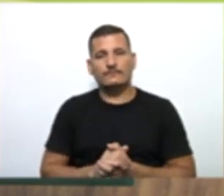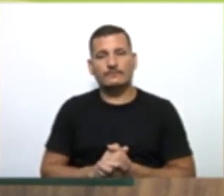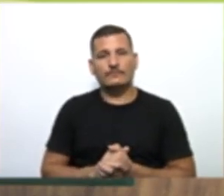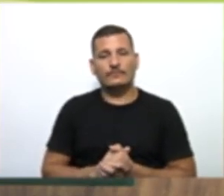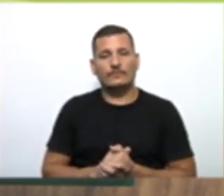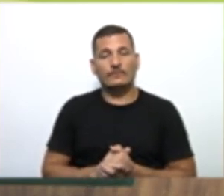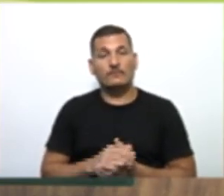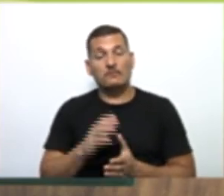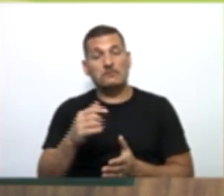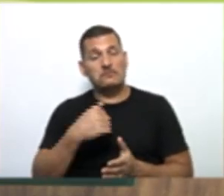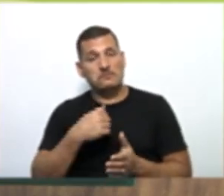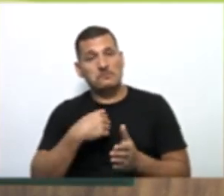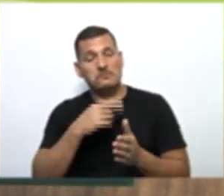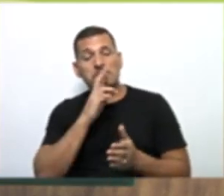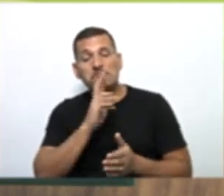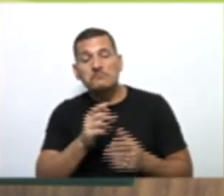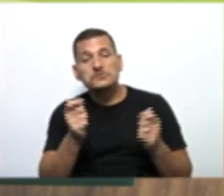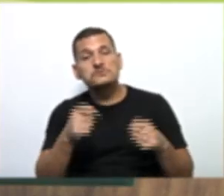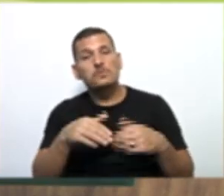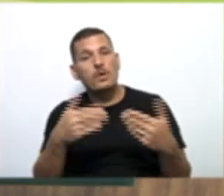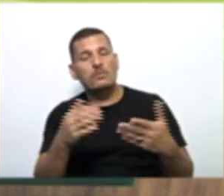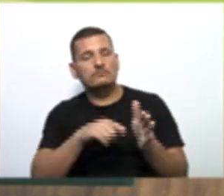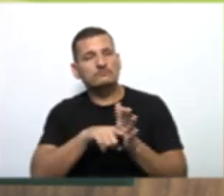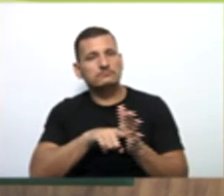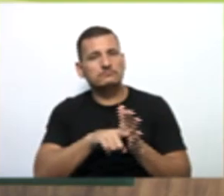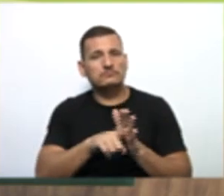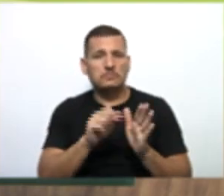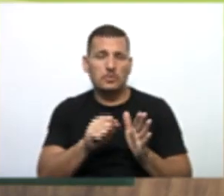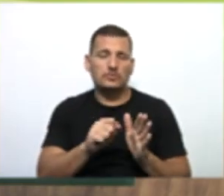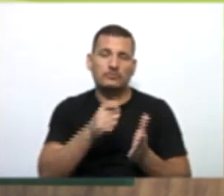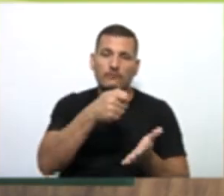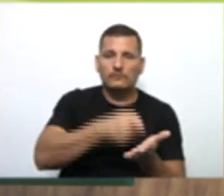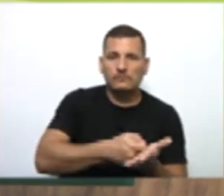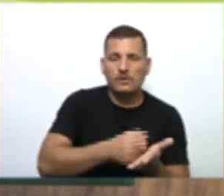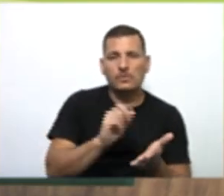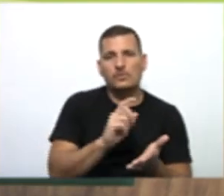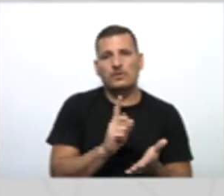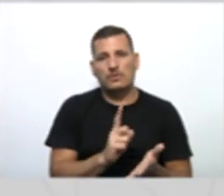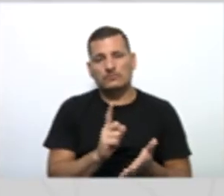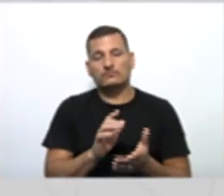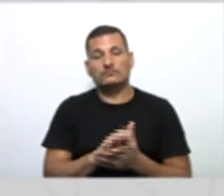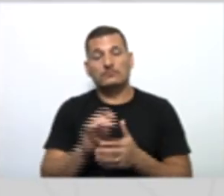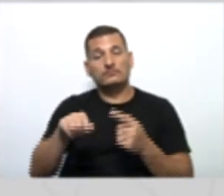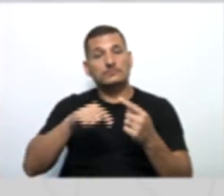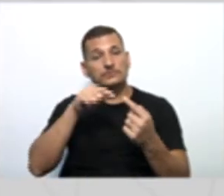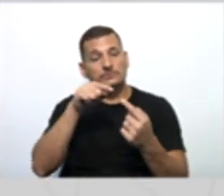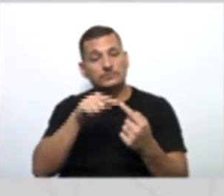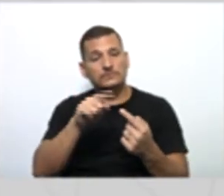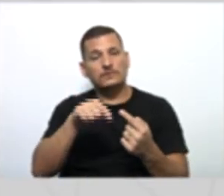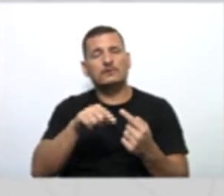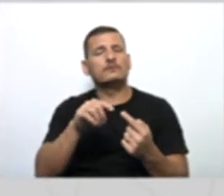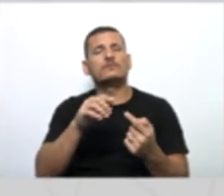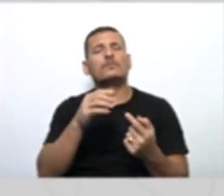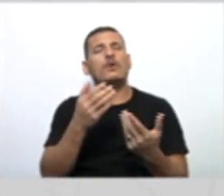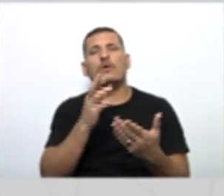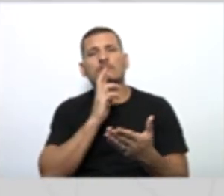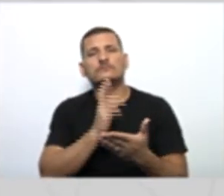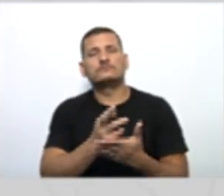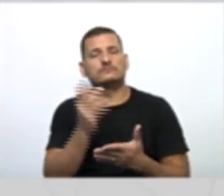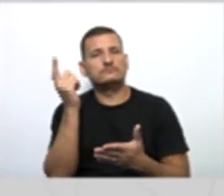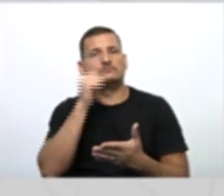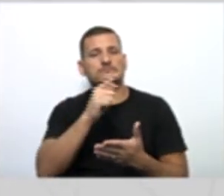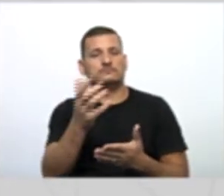pesquisa, eu posso negar ou eu posso confirmar essa hipótese. E o meu objetivo é o resultado a ser alcançado. Um dos